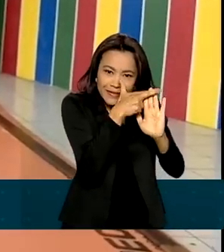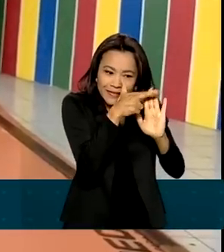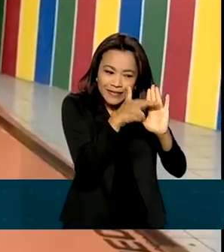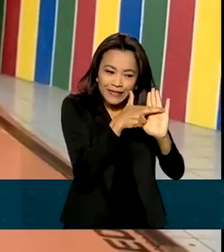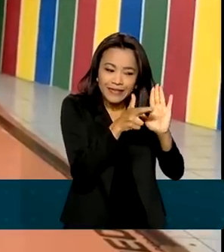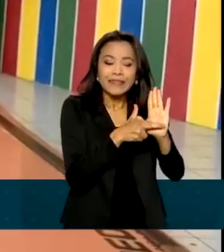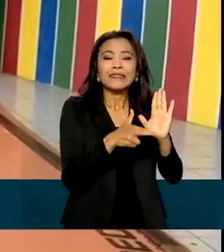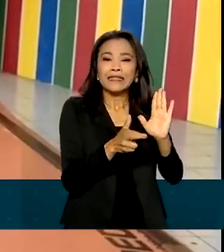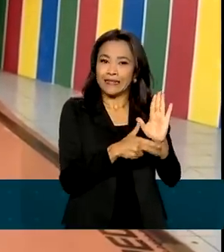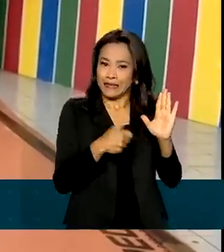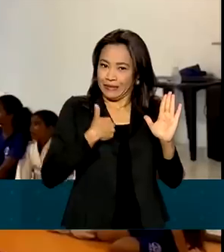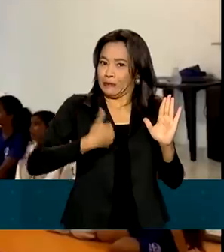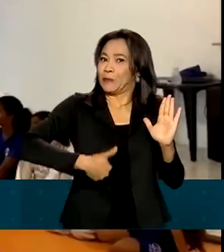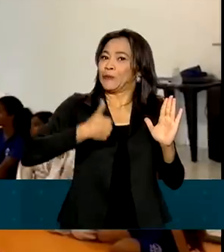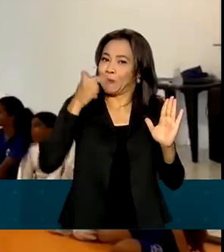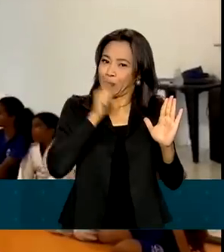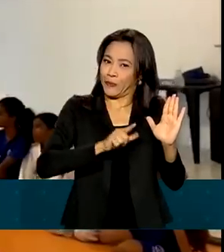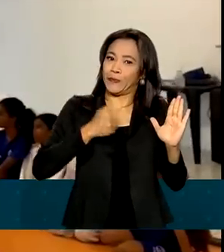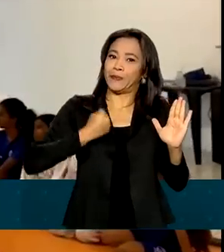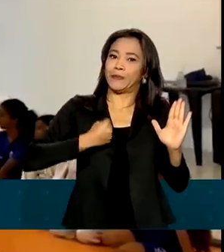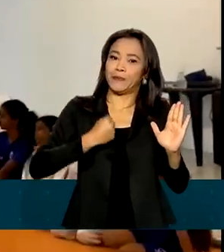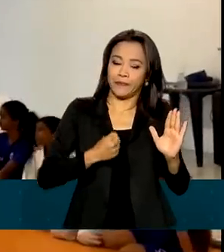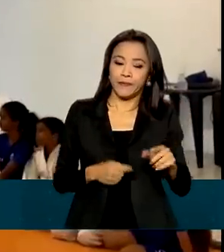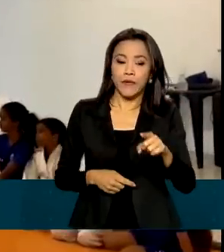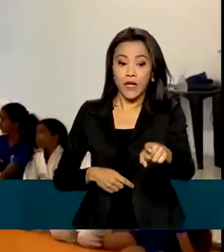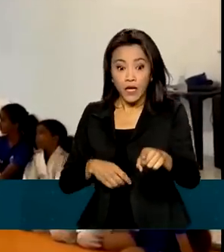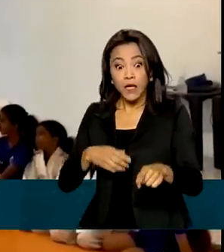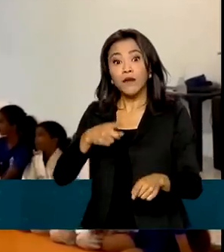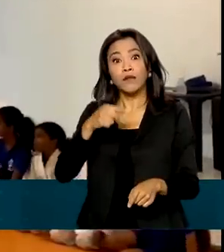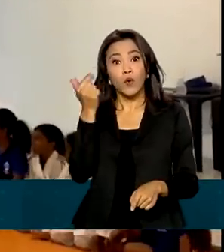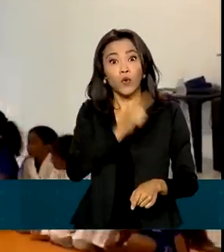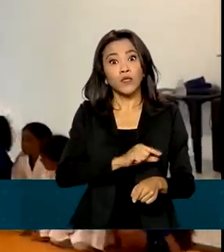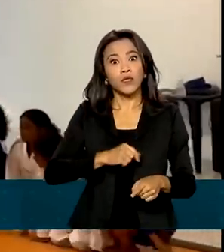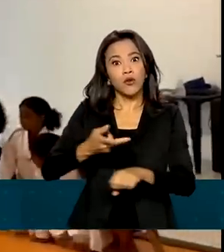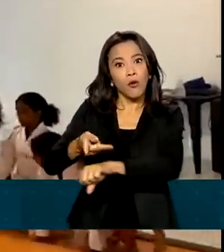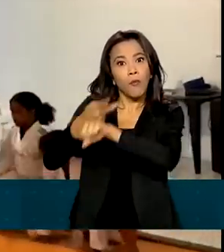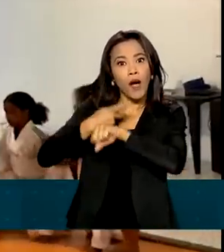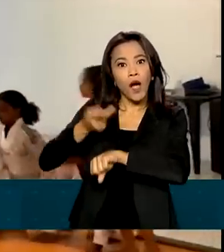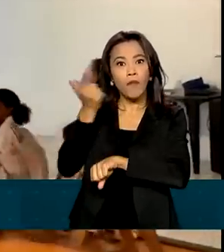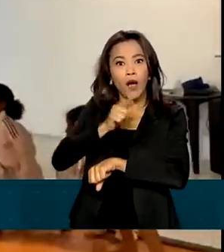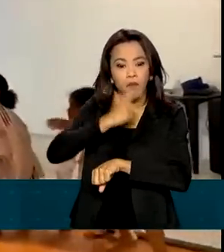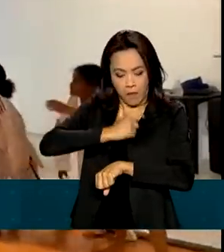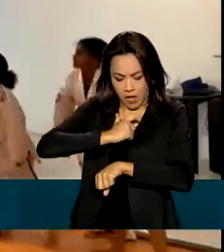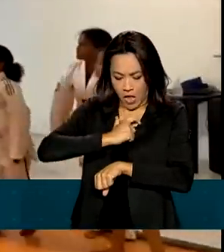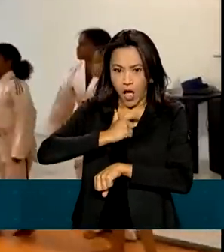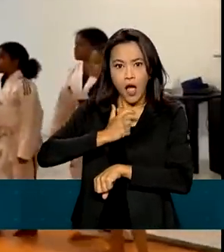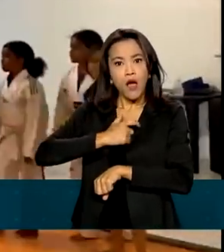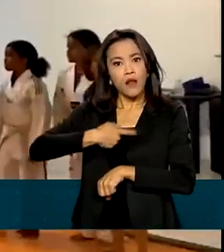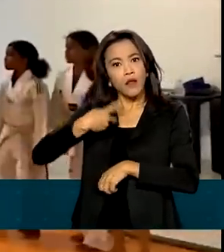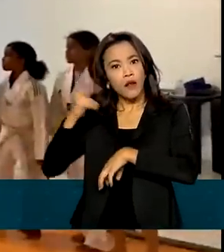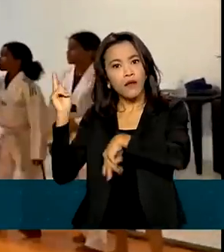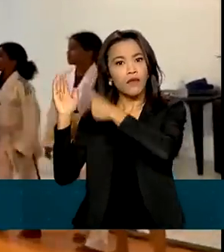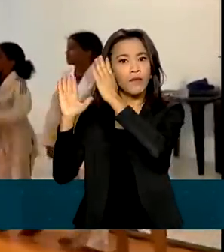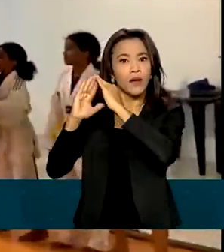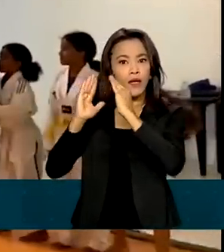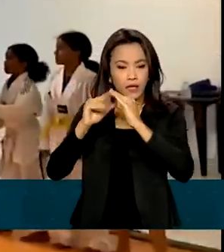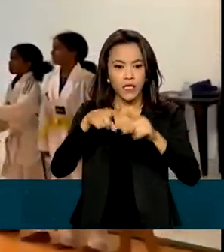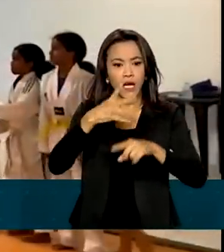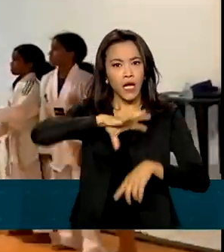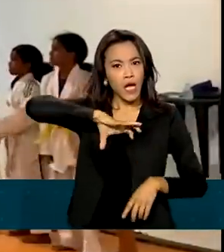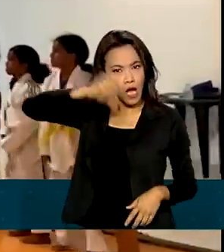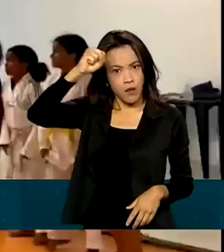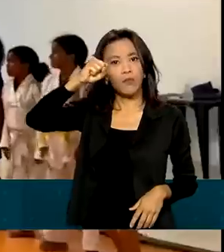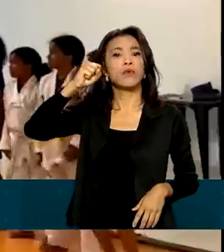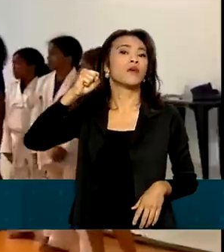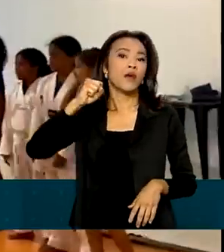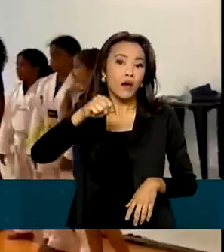Não foi em vão os treinamentos. As conquistas fizeram Jackson trazer mais do que medalhas para casa. Campeão da modalidade